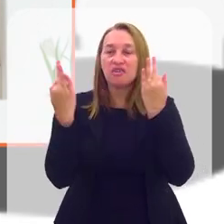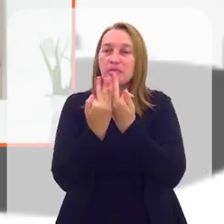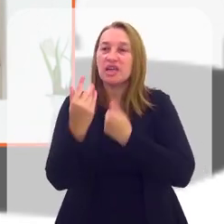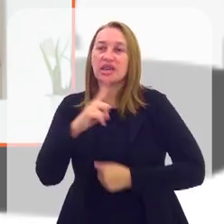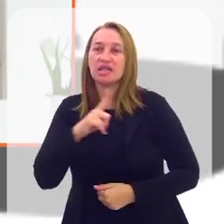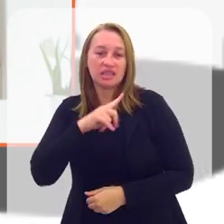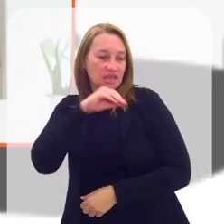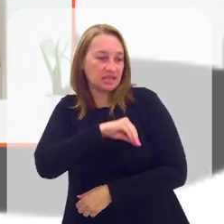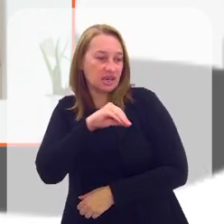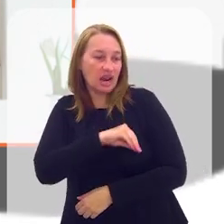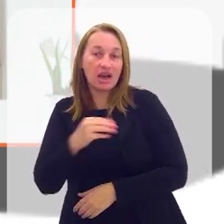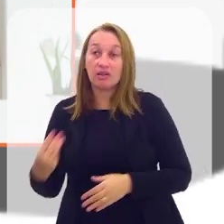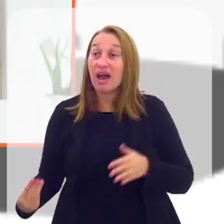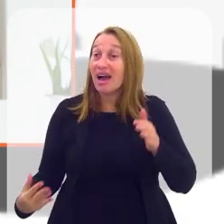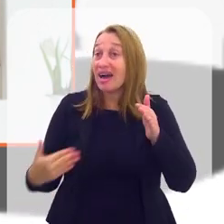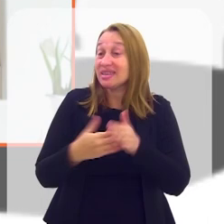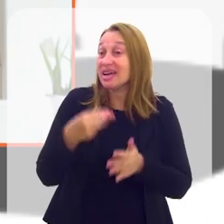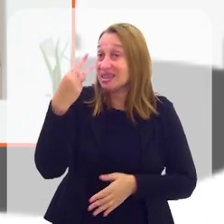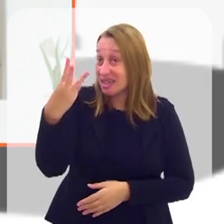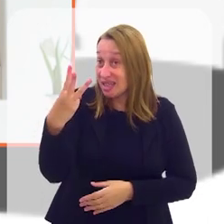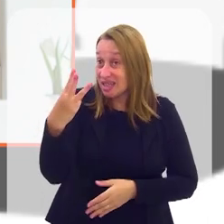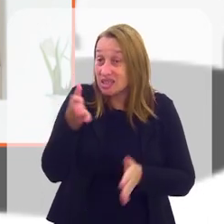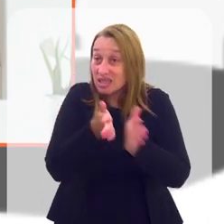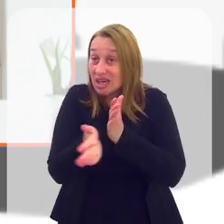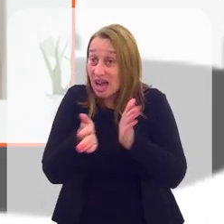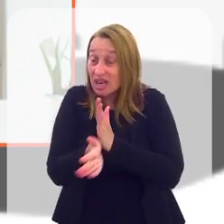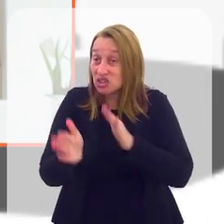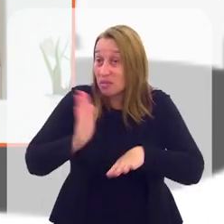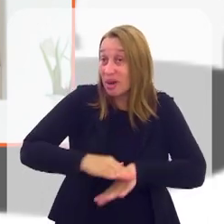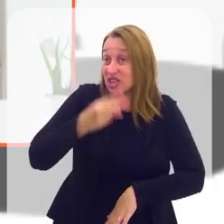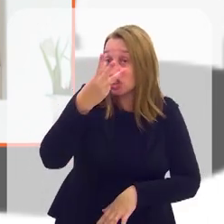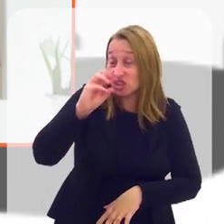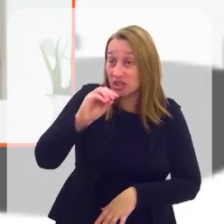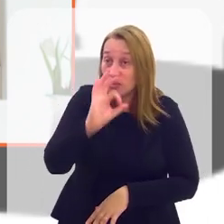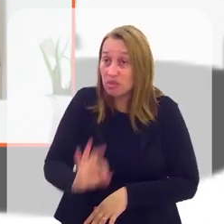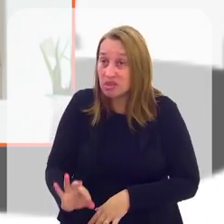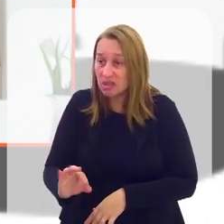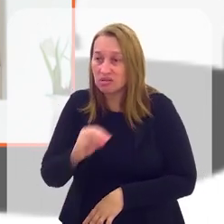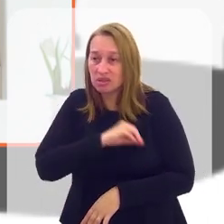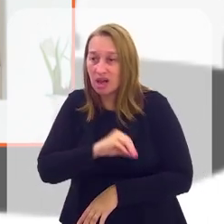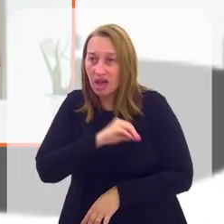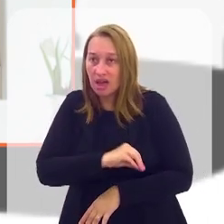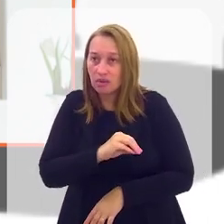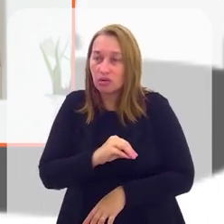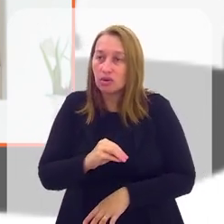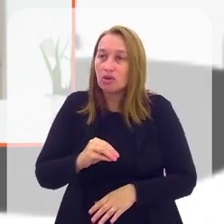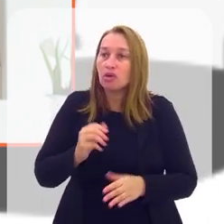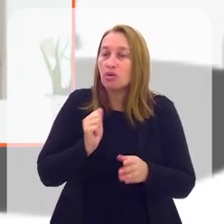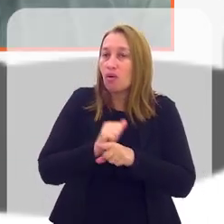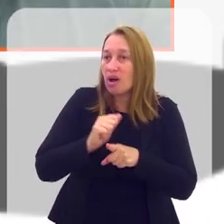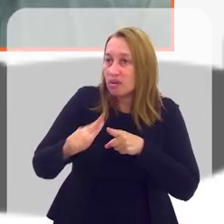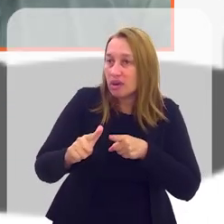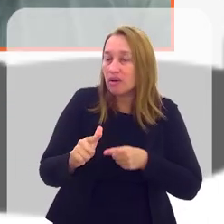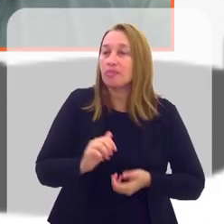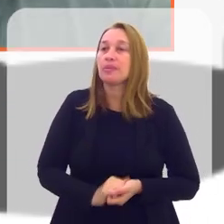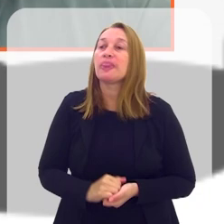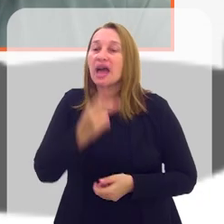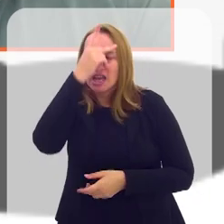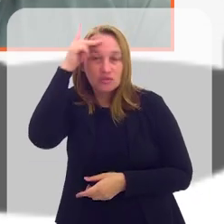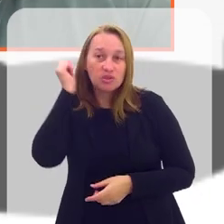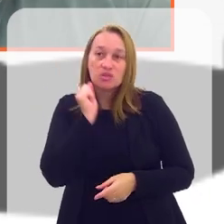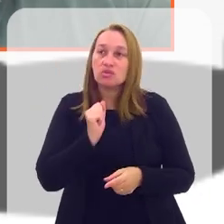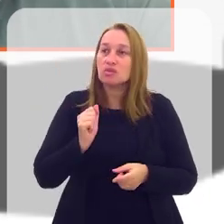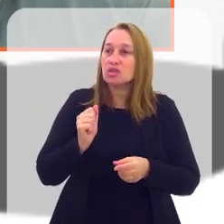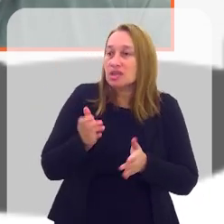de até 3 salários mínimos e que gastam mais de 30% da sua renda com aluguel. As